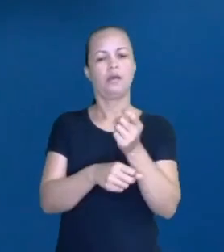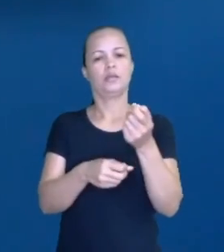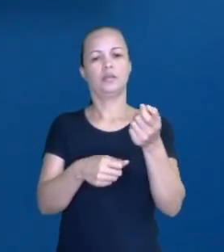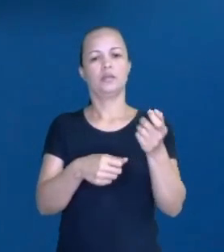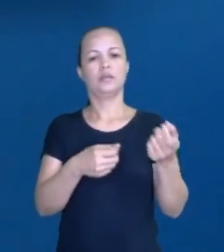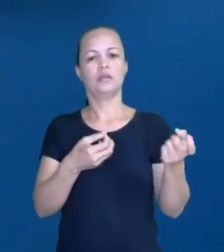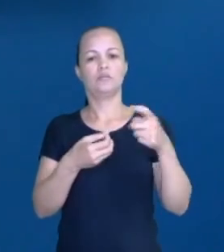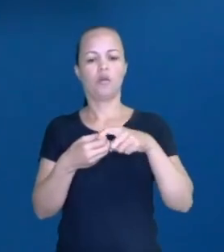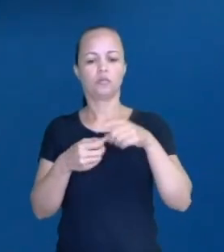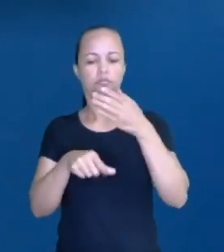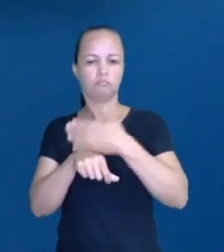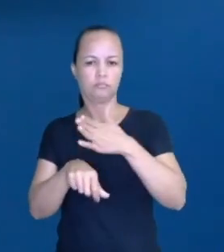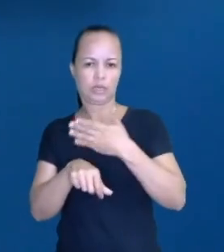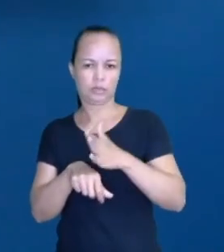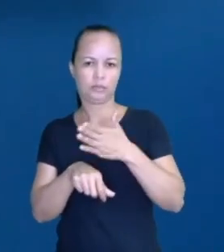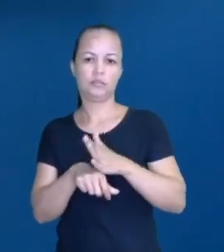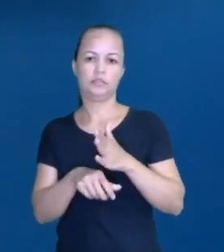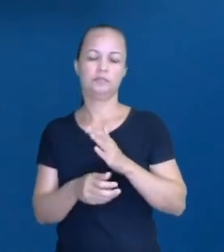praticarem à vontade.